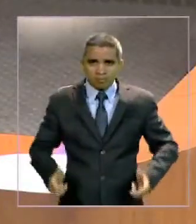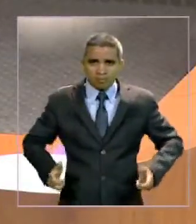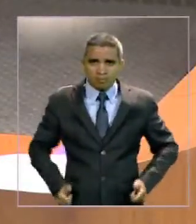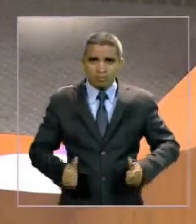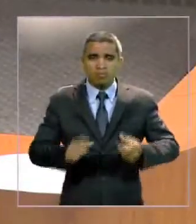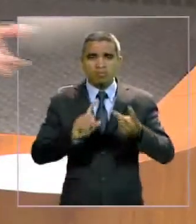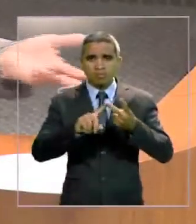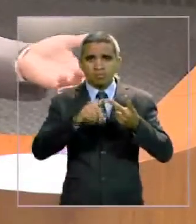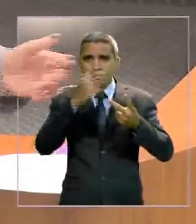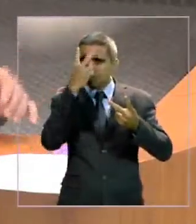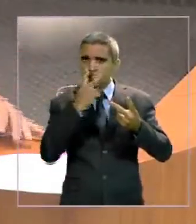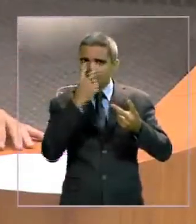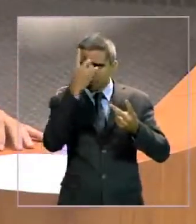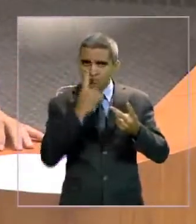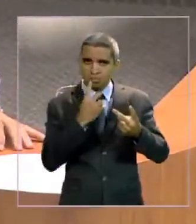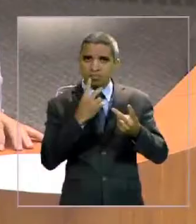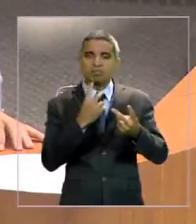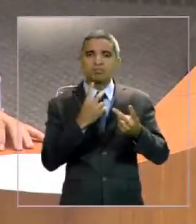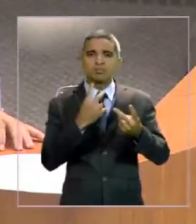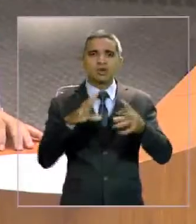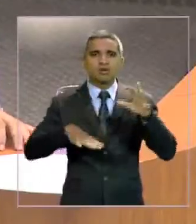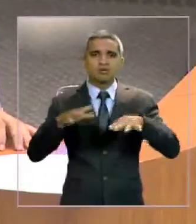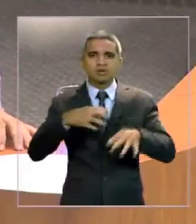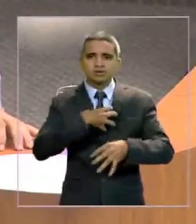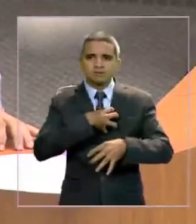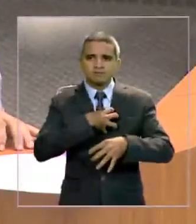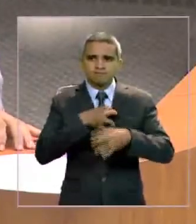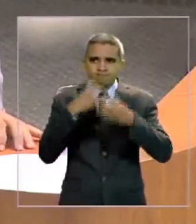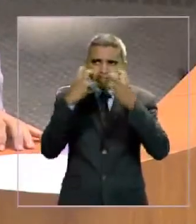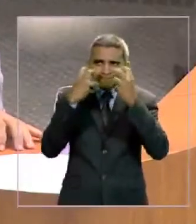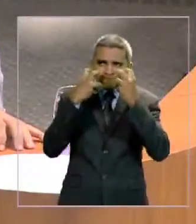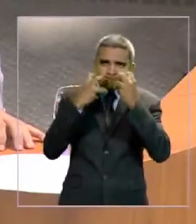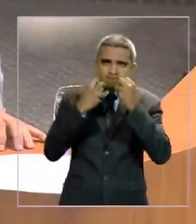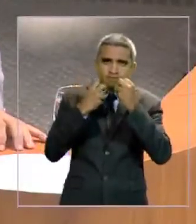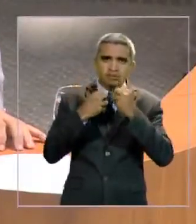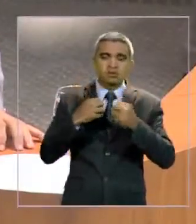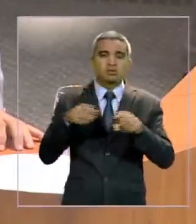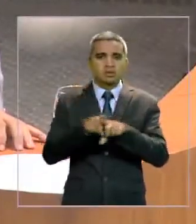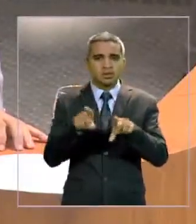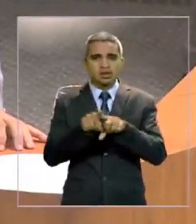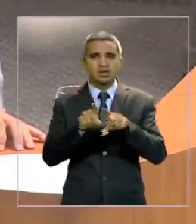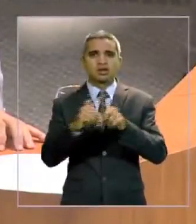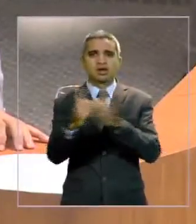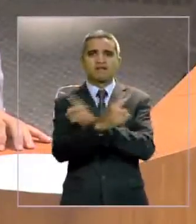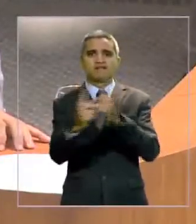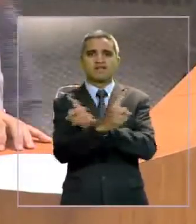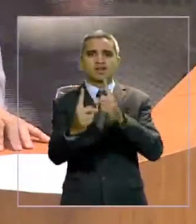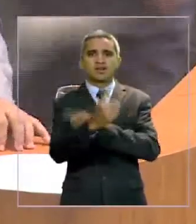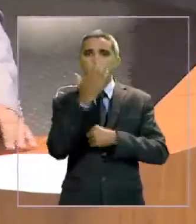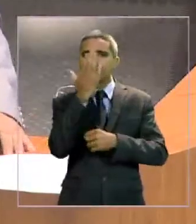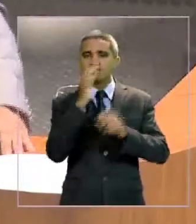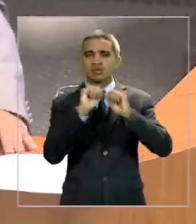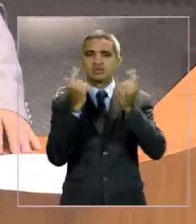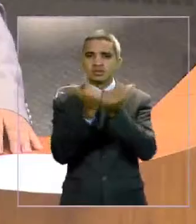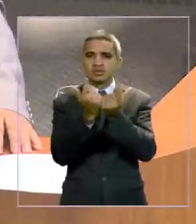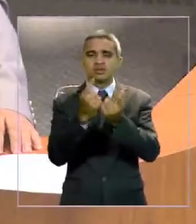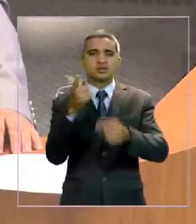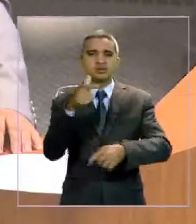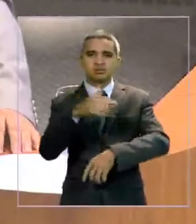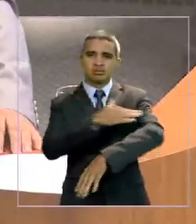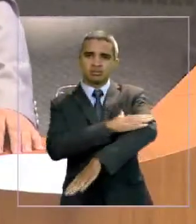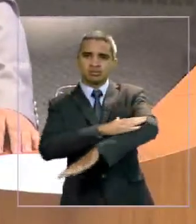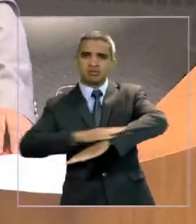Tivemos muitos encaminhamentos nesta audiência, senhor presidente e povo